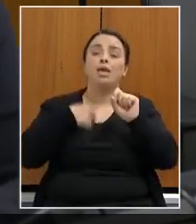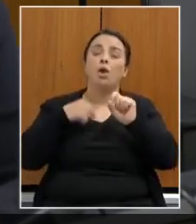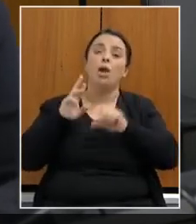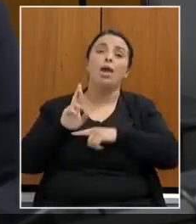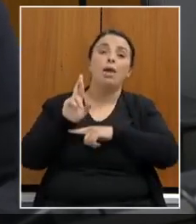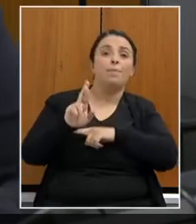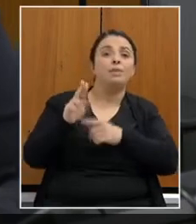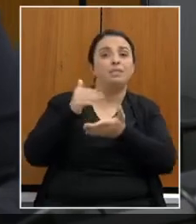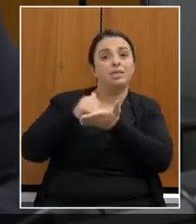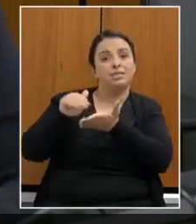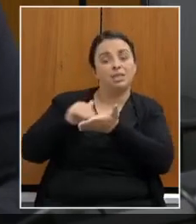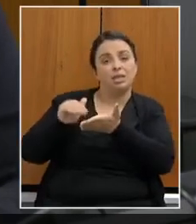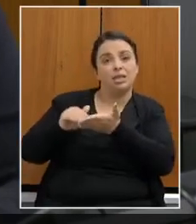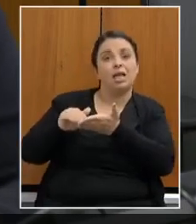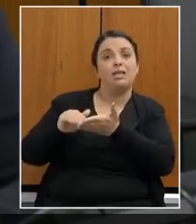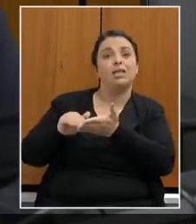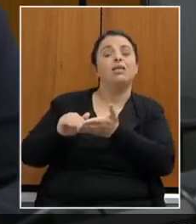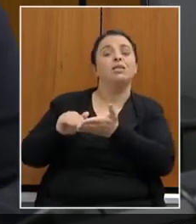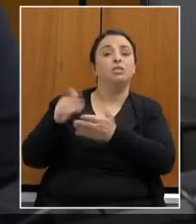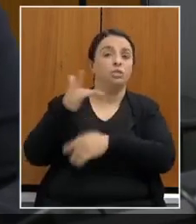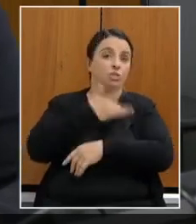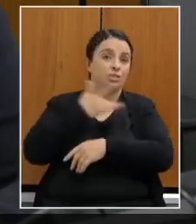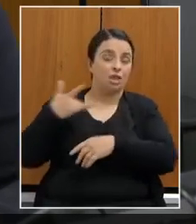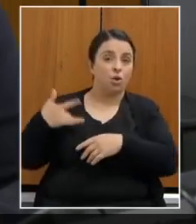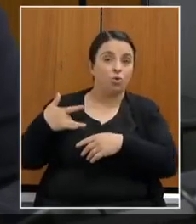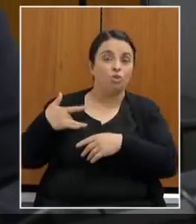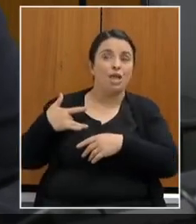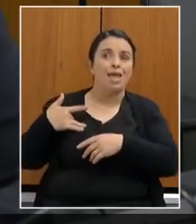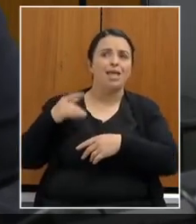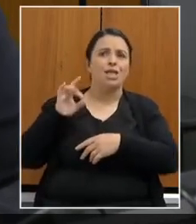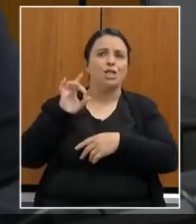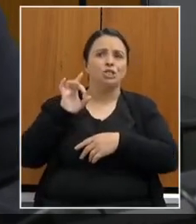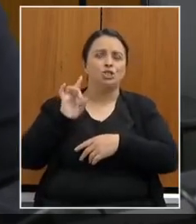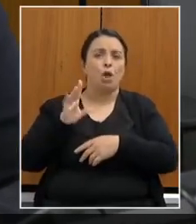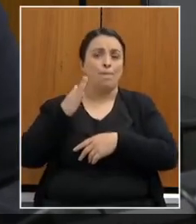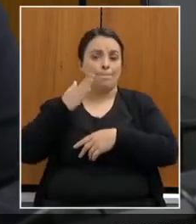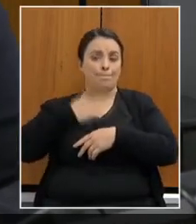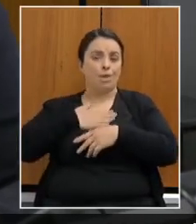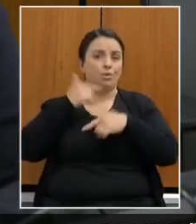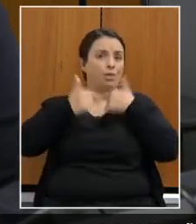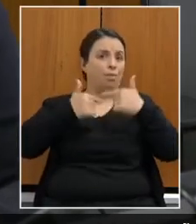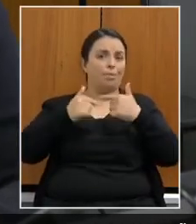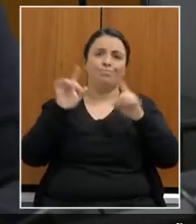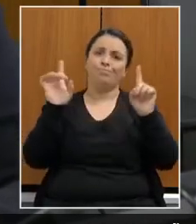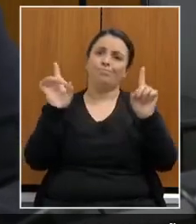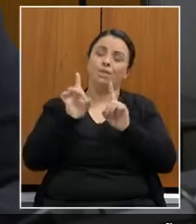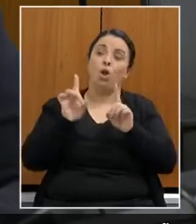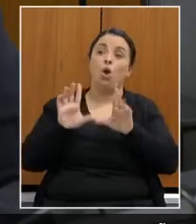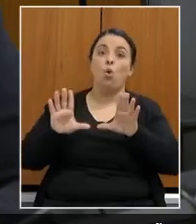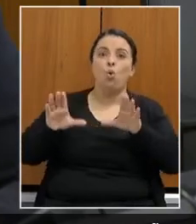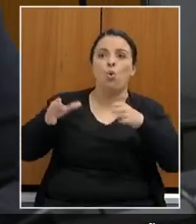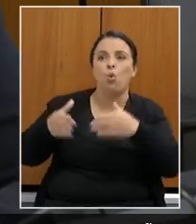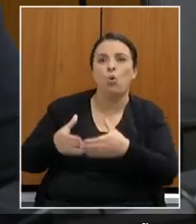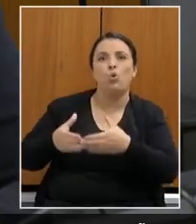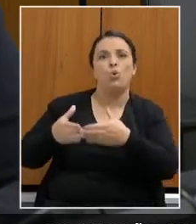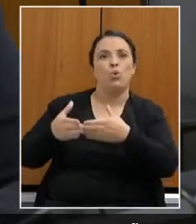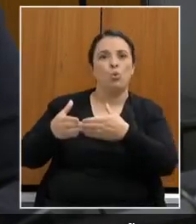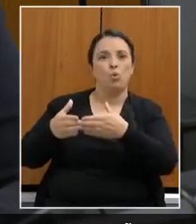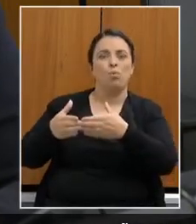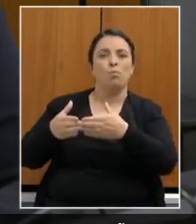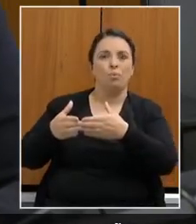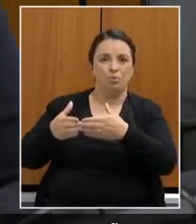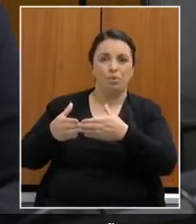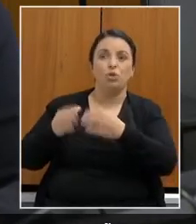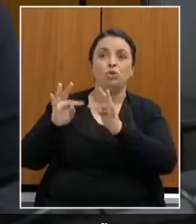apresentei aqui não é um trabalho meu, é um trabalho de toda uma secretaria, igual mesmo o senhor falou, são servidores